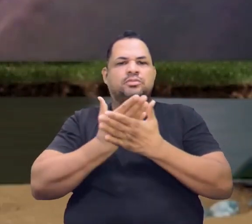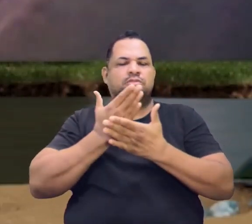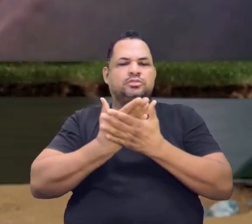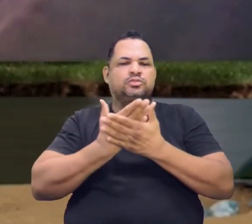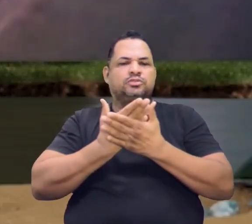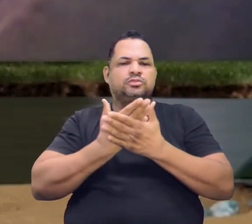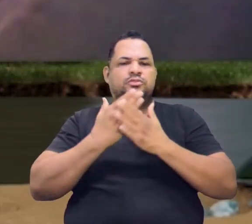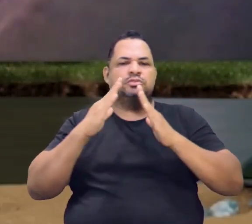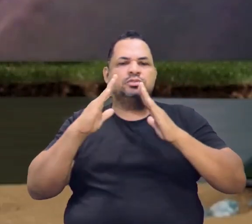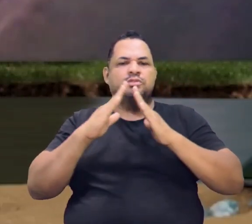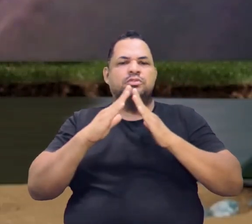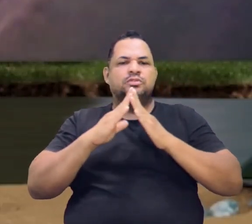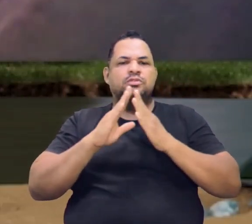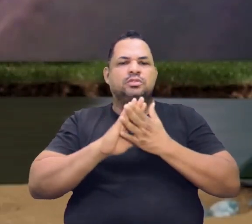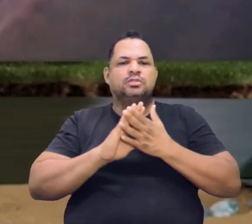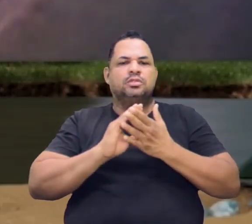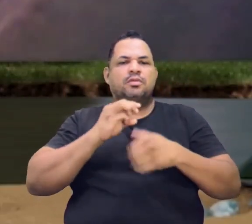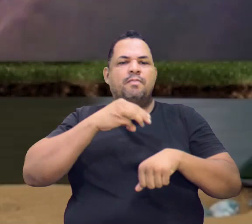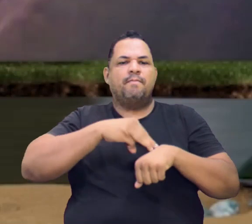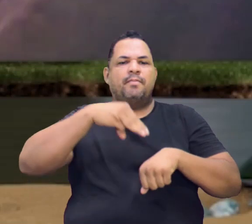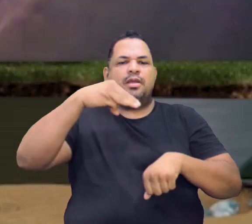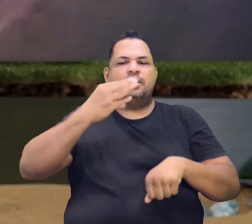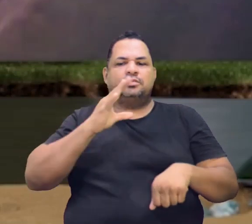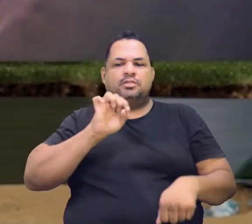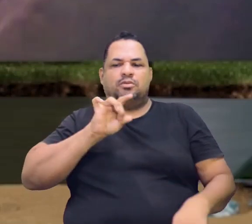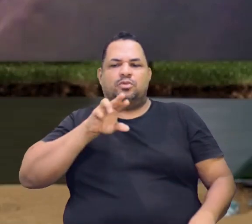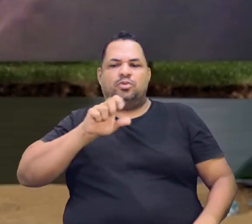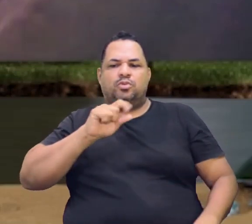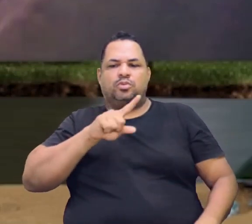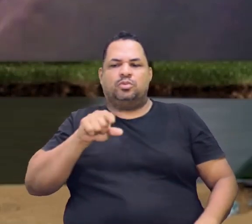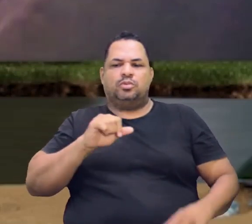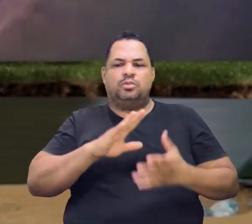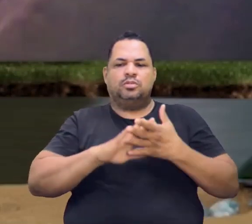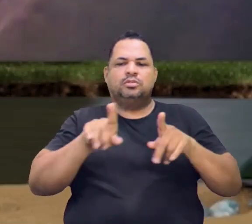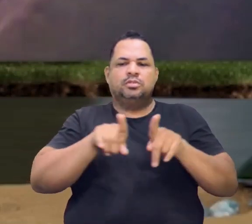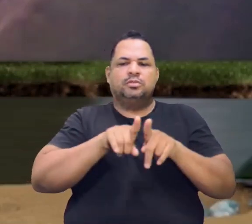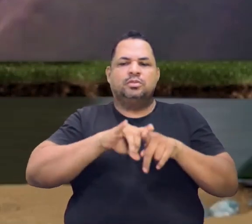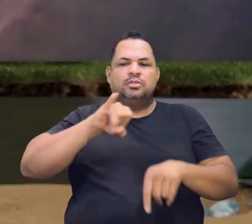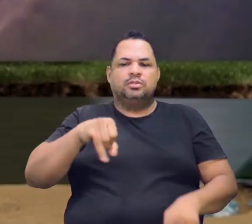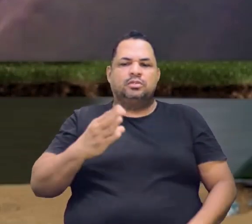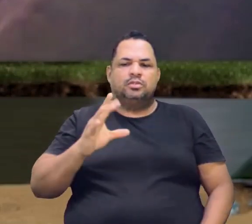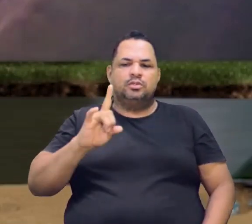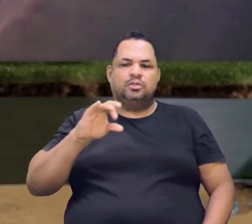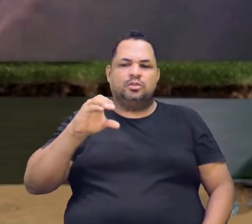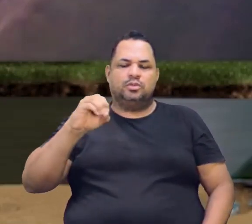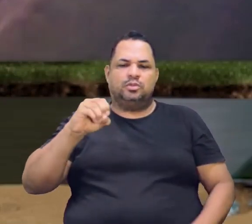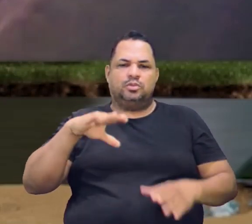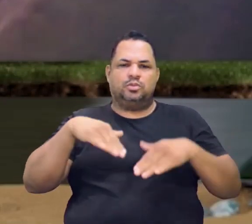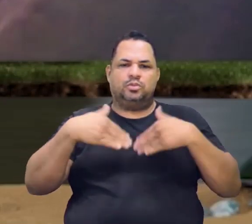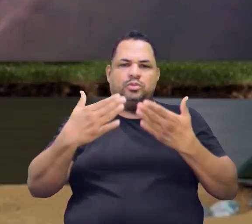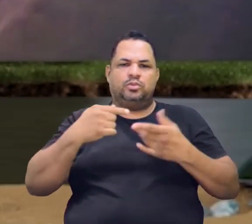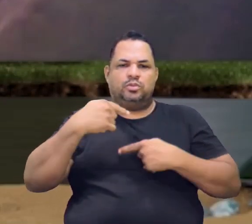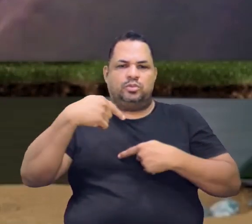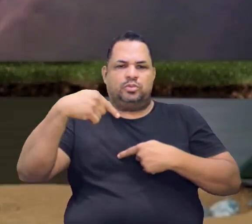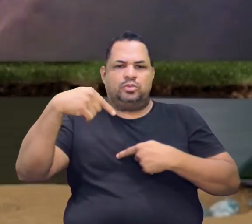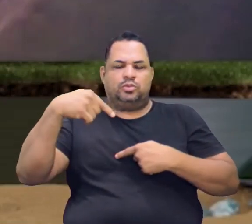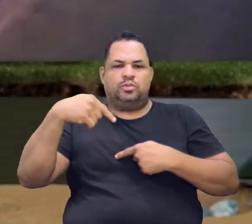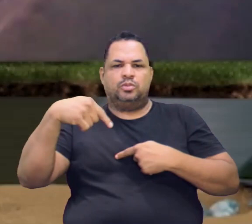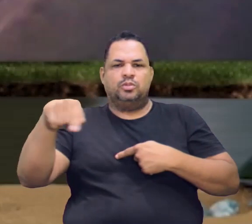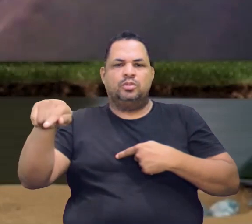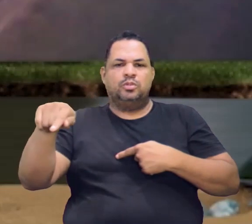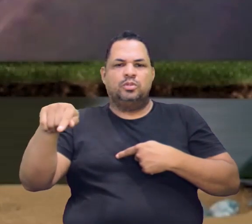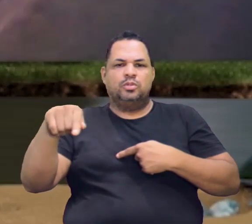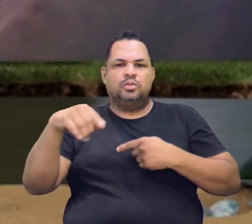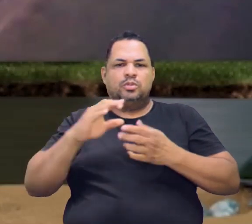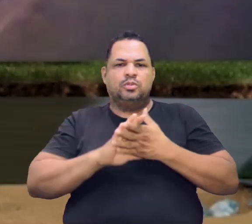na escola do mestre Cruz e depois do mestre João. Quando sai, ele